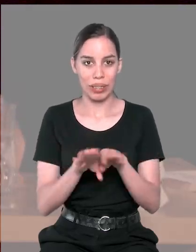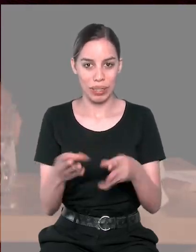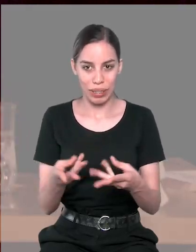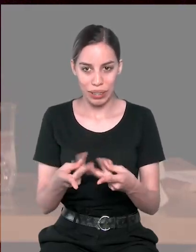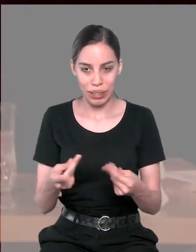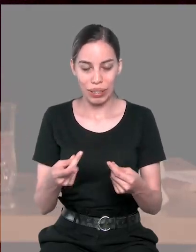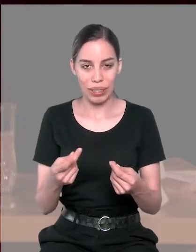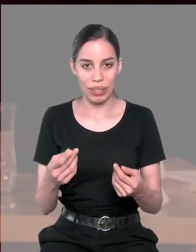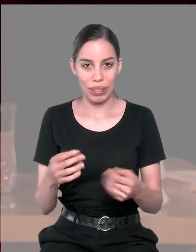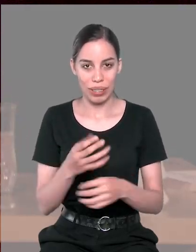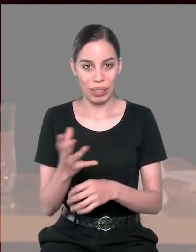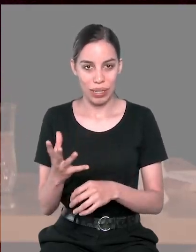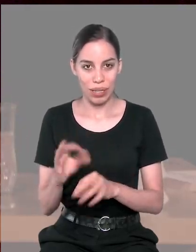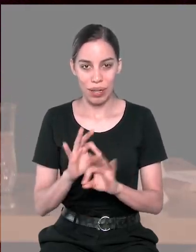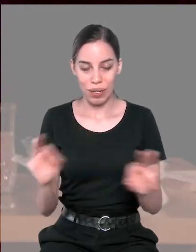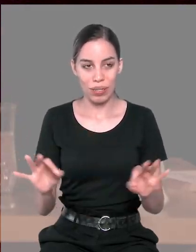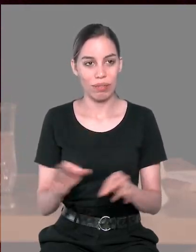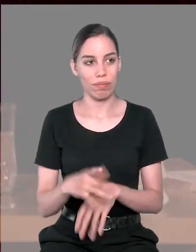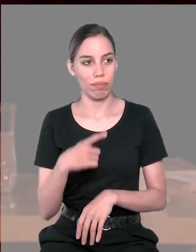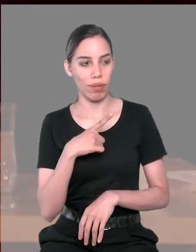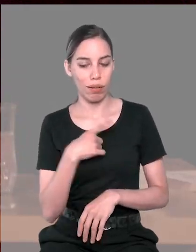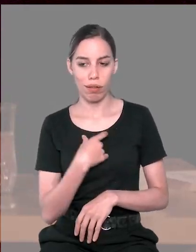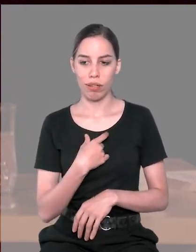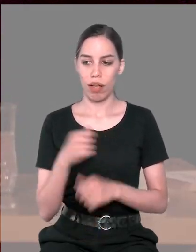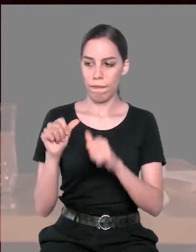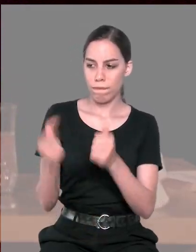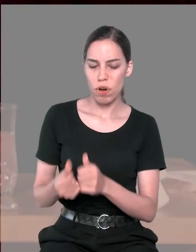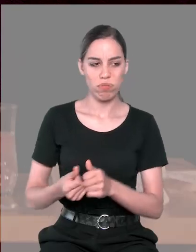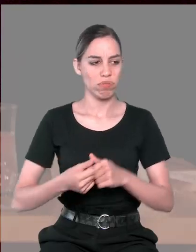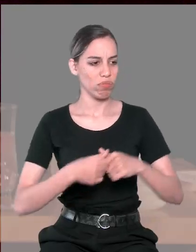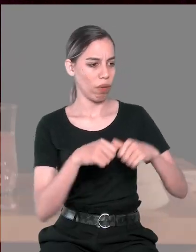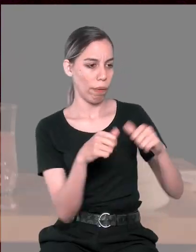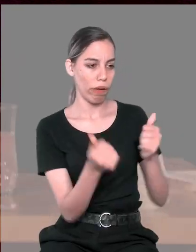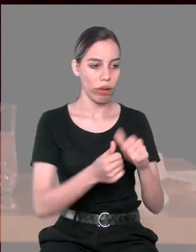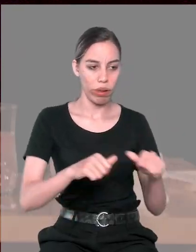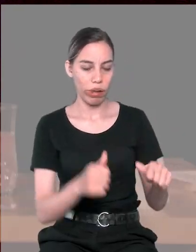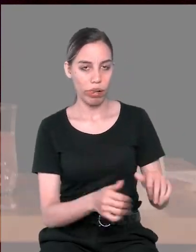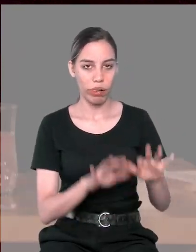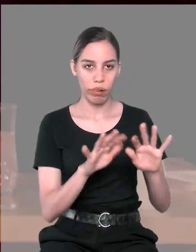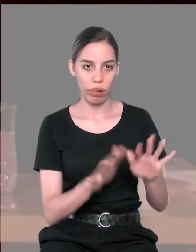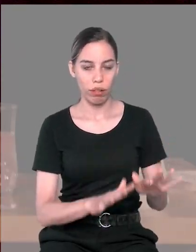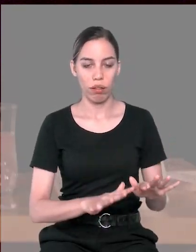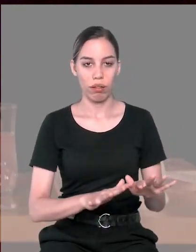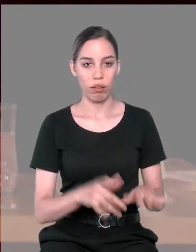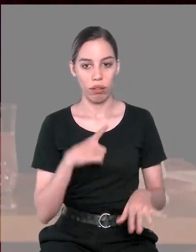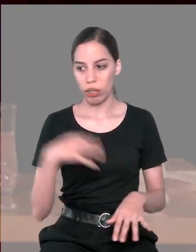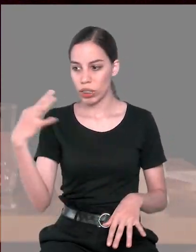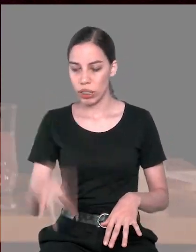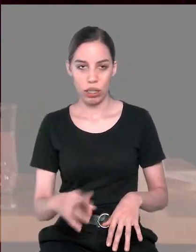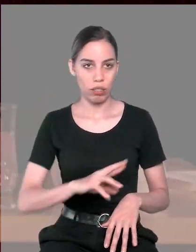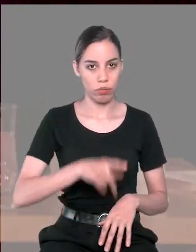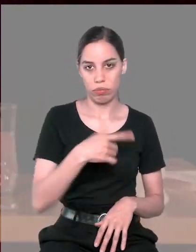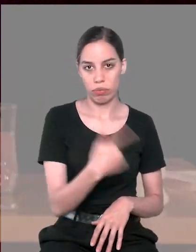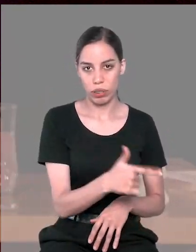Você tem o sensível e o inteligível. Você tem o informe e você tem a forma. A forma. Você tem a indeterminação e a